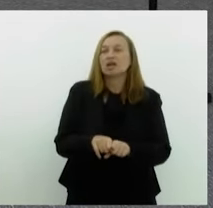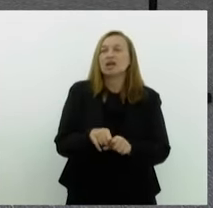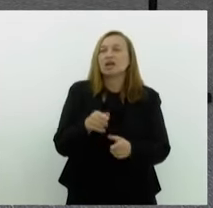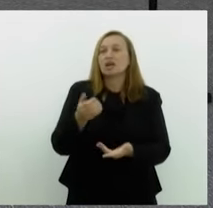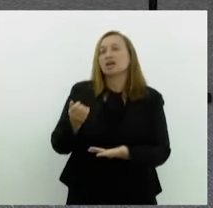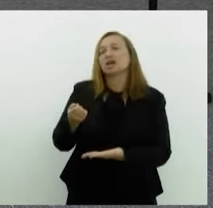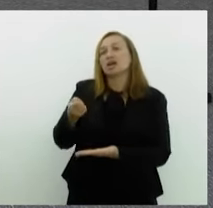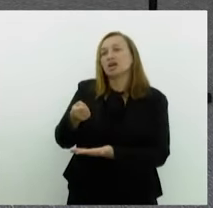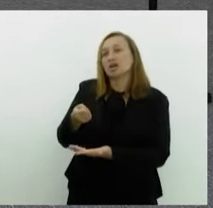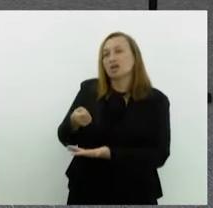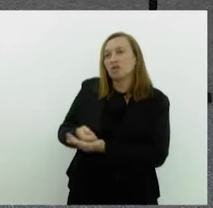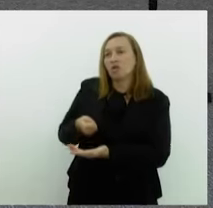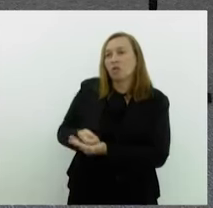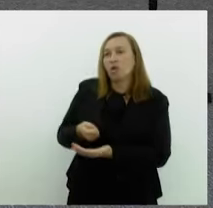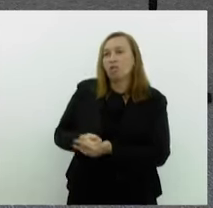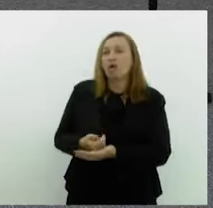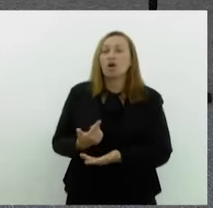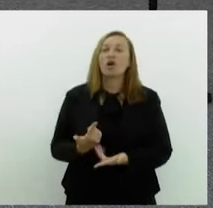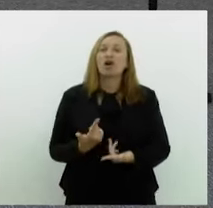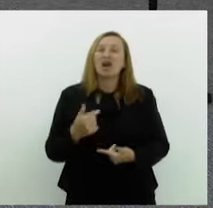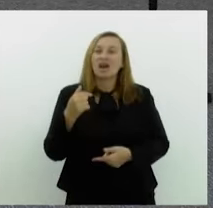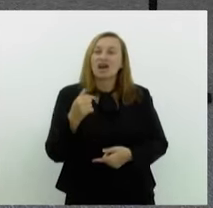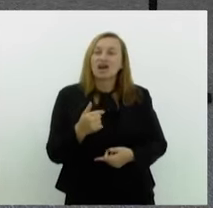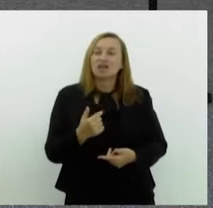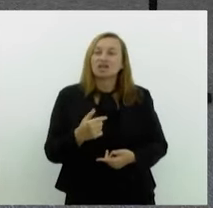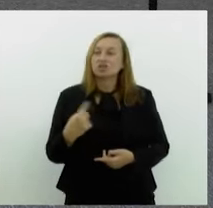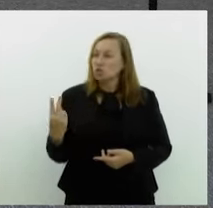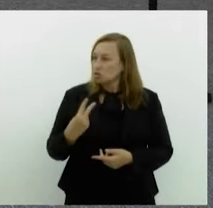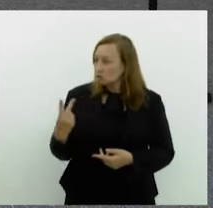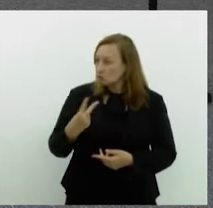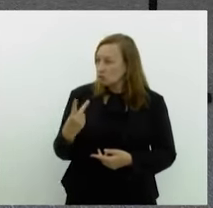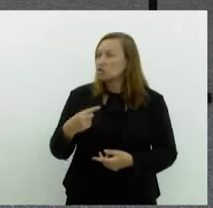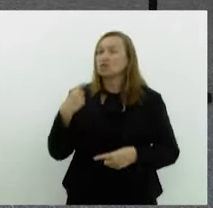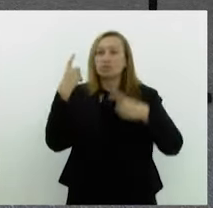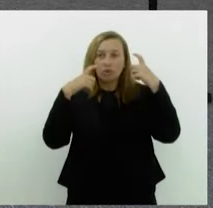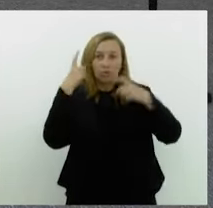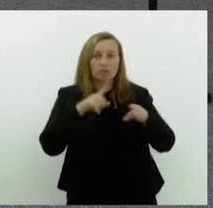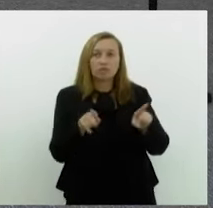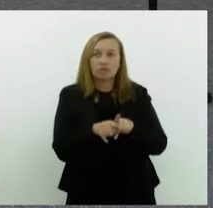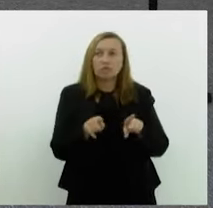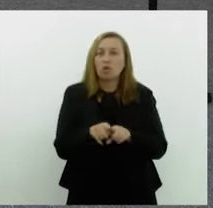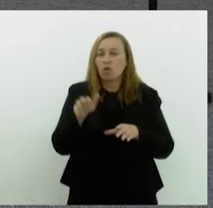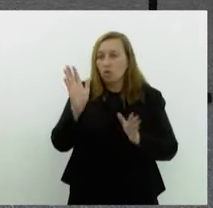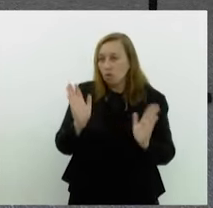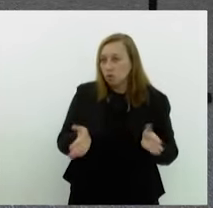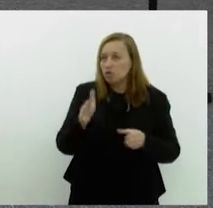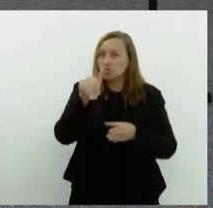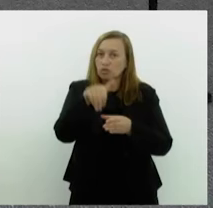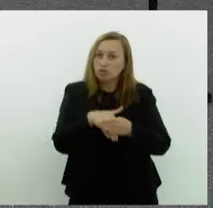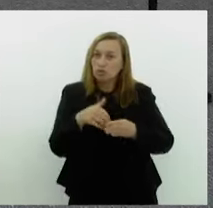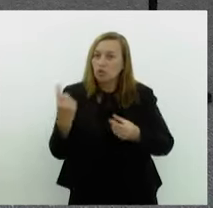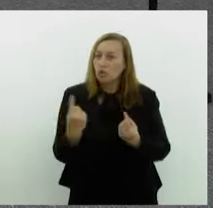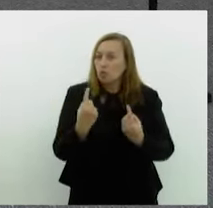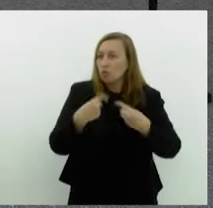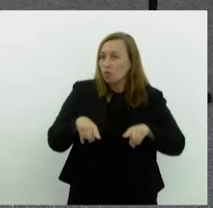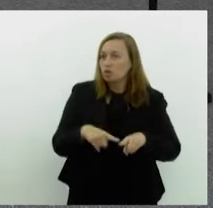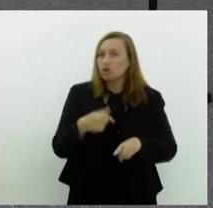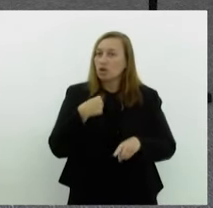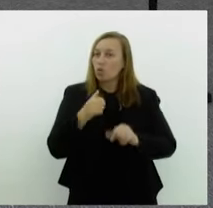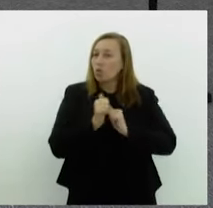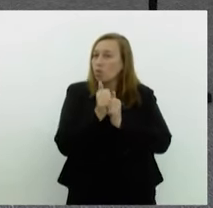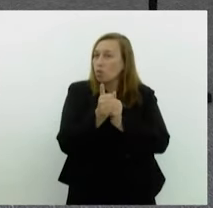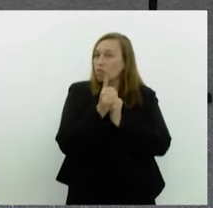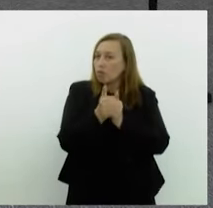se preocupa em melhorar a receita. Hoje mesmo, Vossa Excelência votou contra, eu lhe acompanhei, a extensão